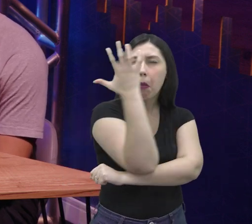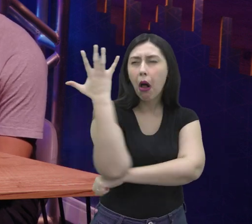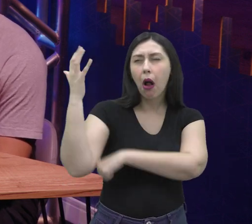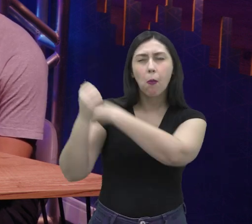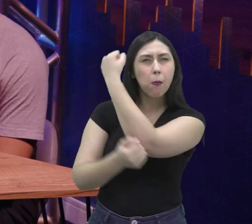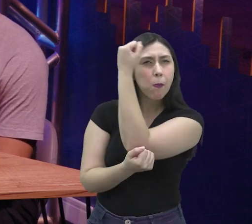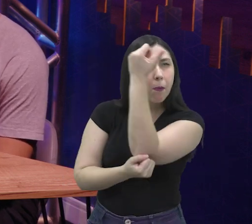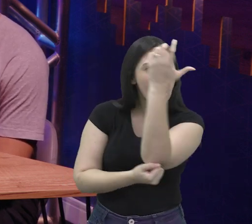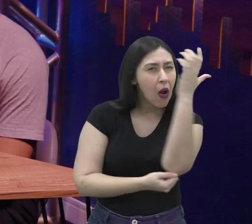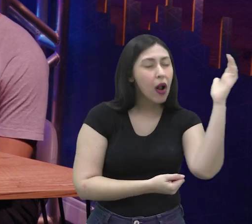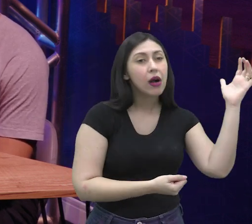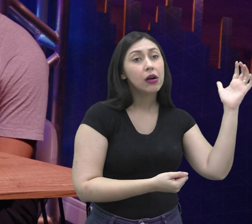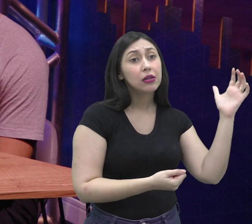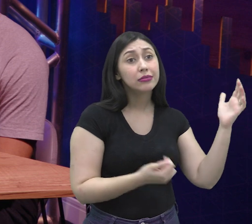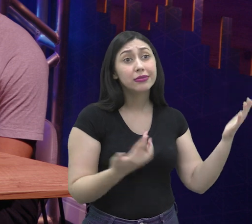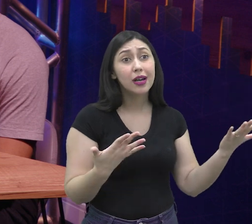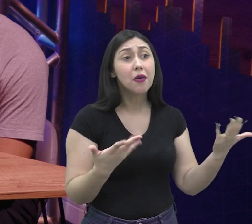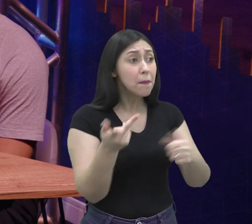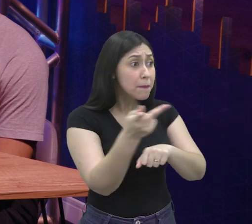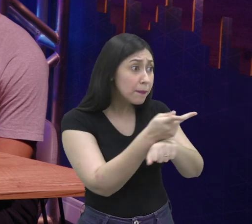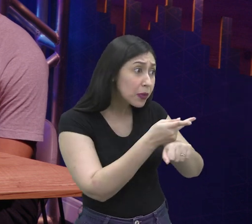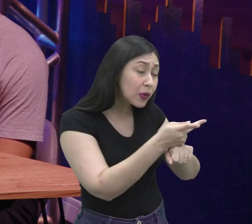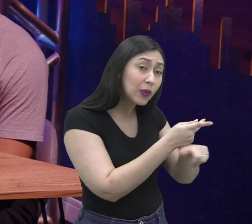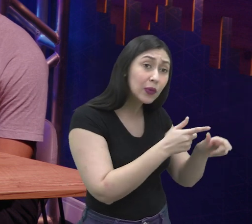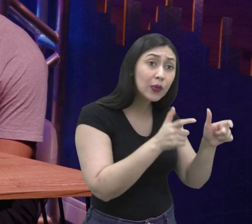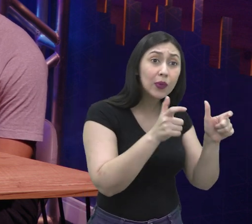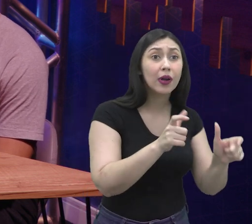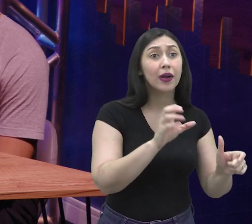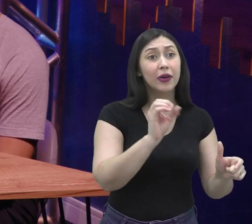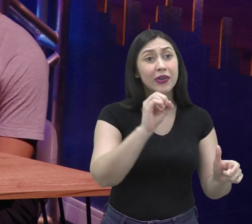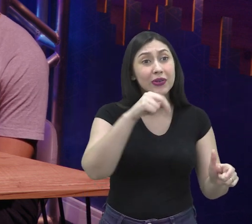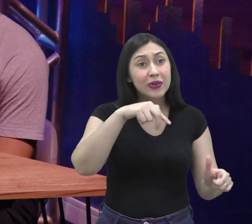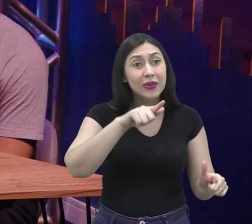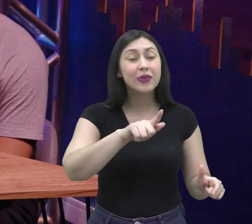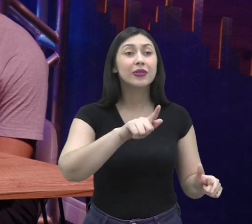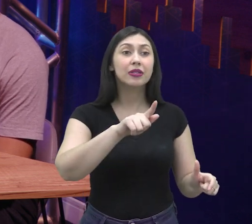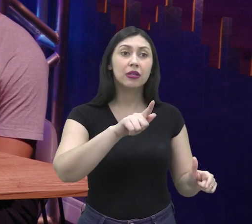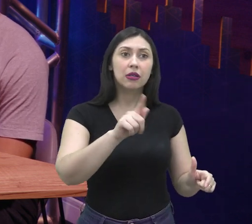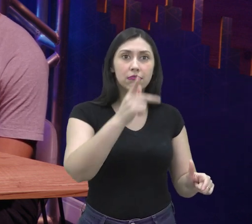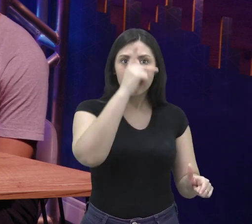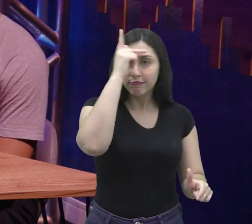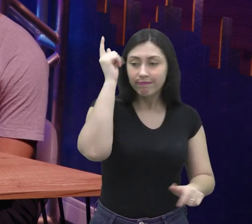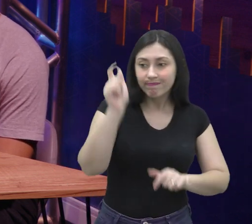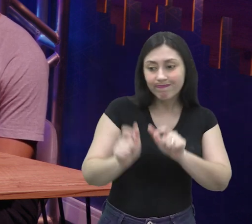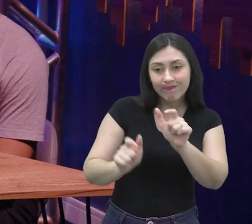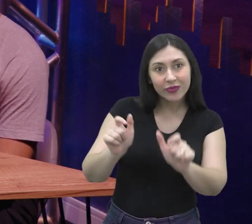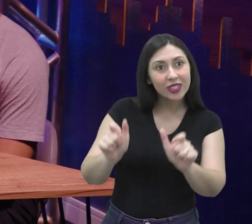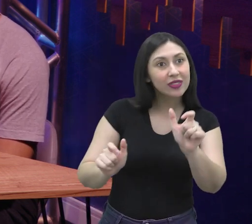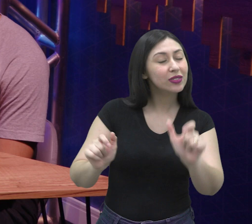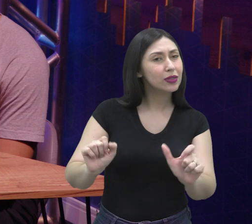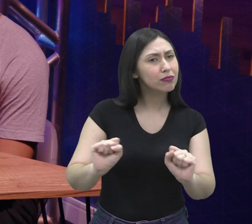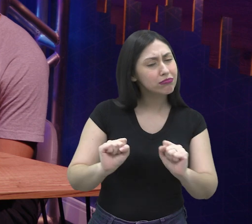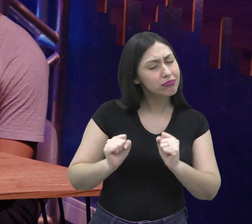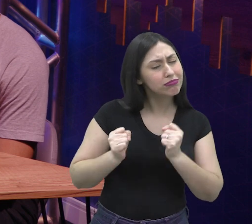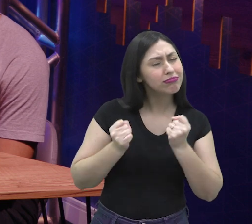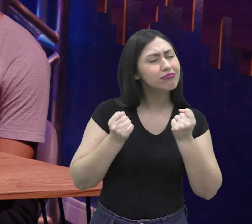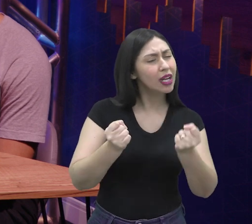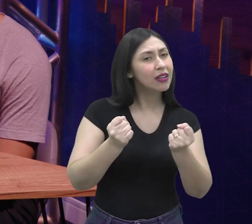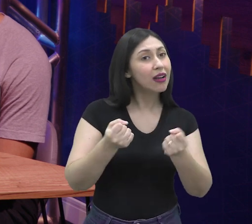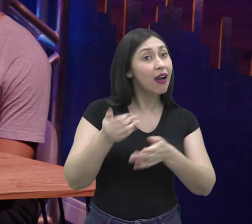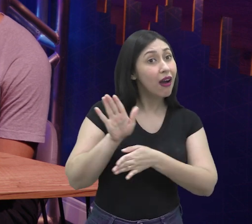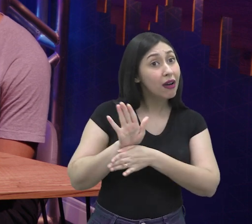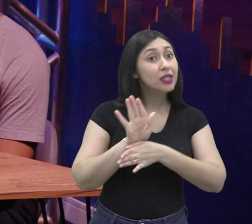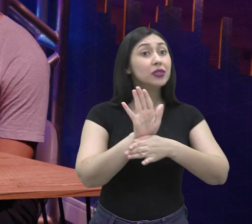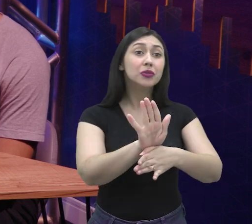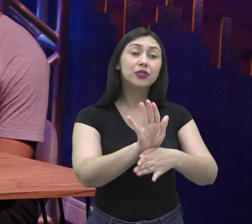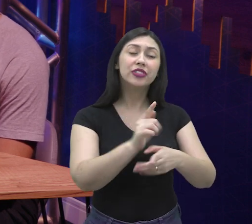centenas de árvores. Então, procure também ONGs na sua cidade e pessoas, né, que estão fazendo algo.